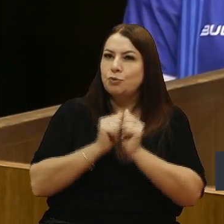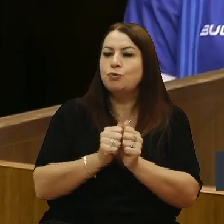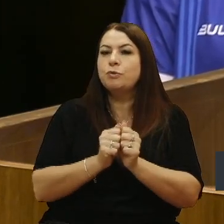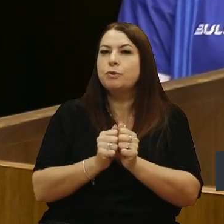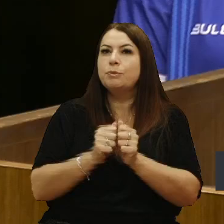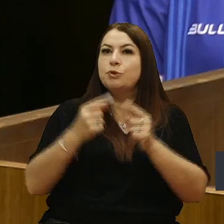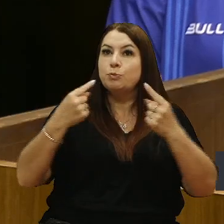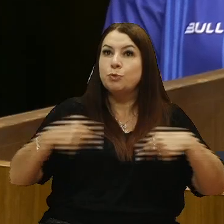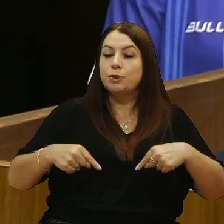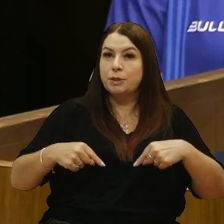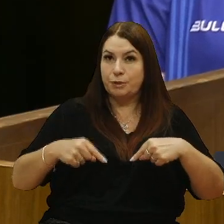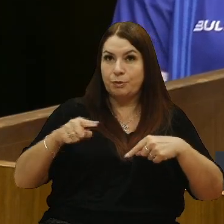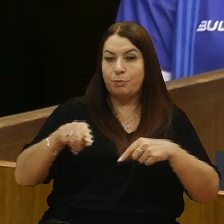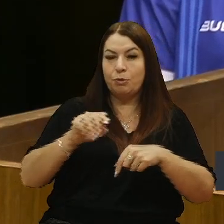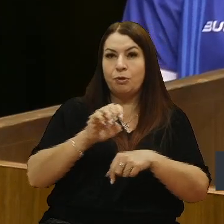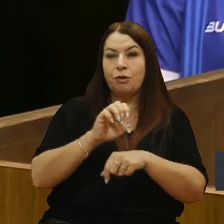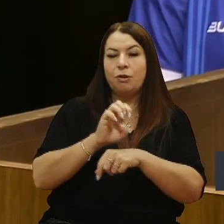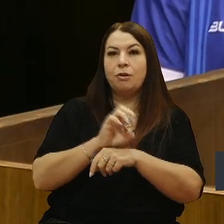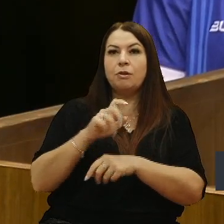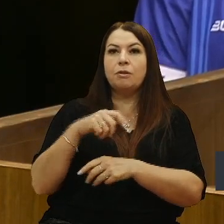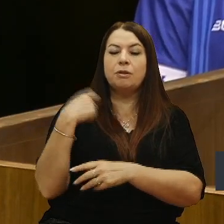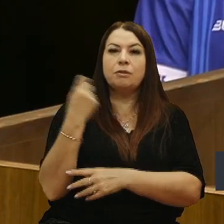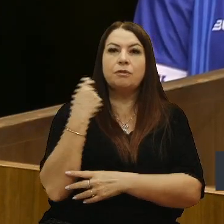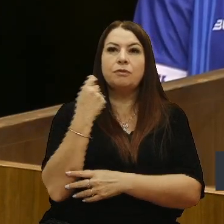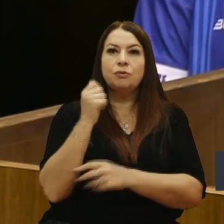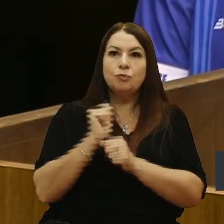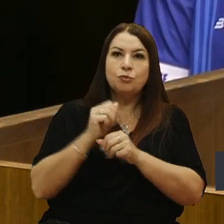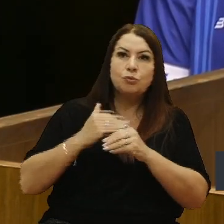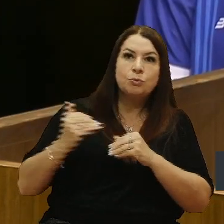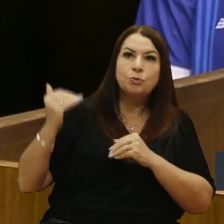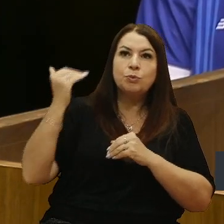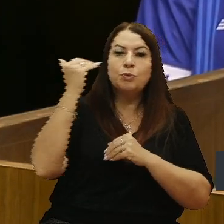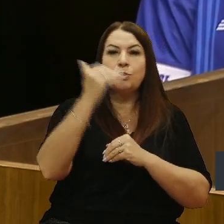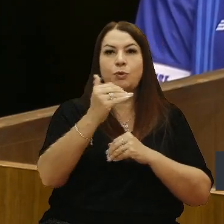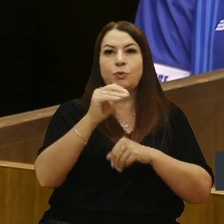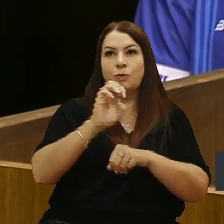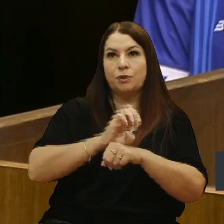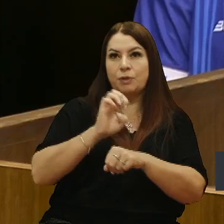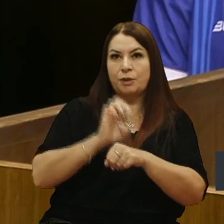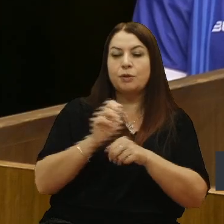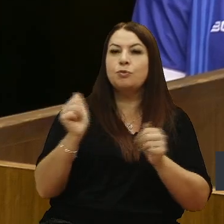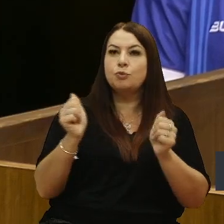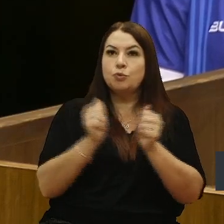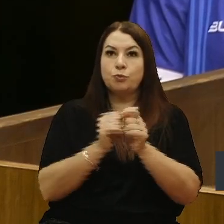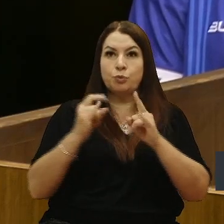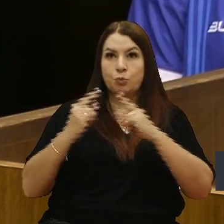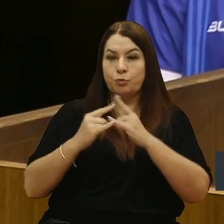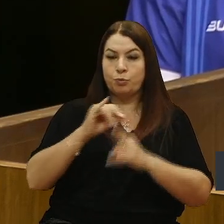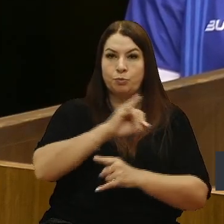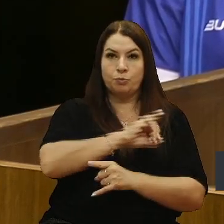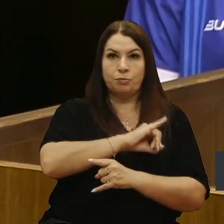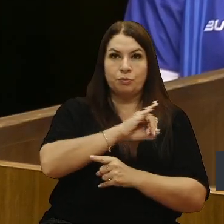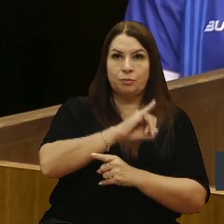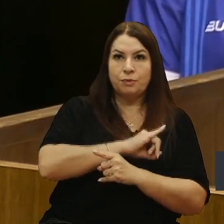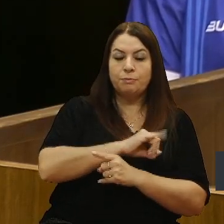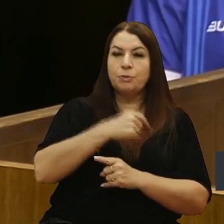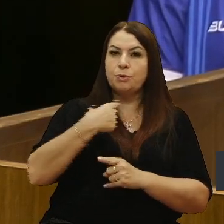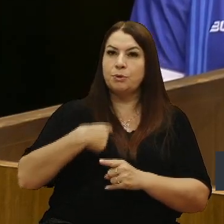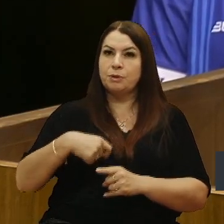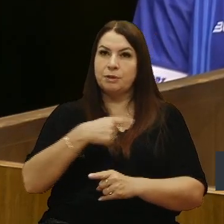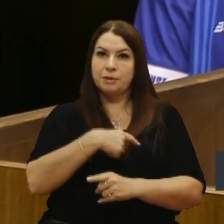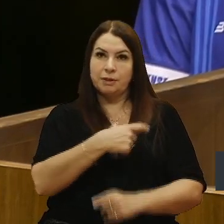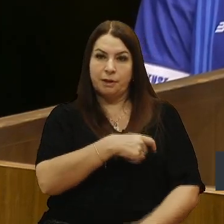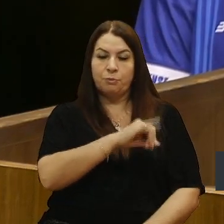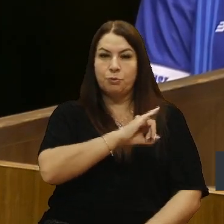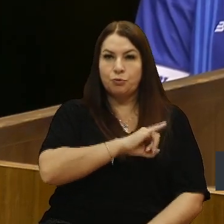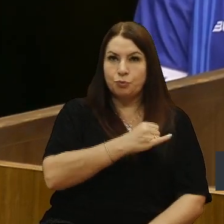disputando o Campeonato Gaúcho, integrando a elite do futebol feminino do estado, ao lado de clubes como Internacional, Grêmio e